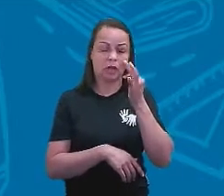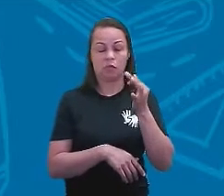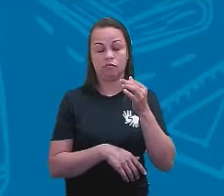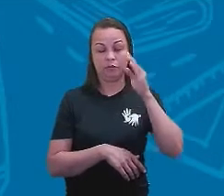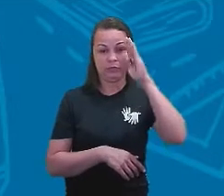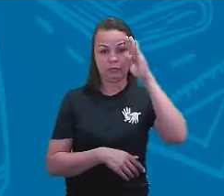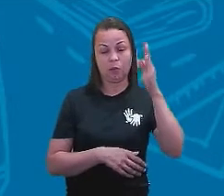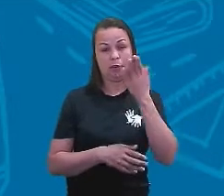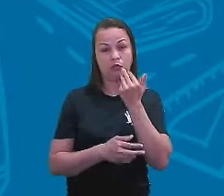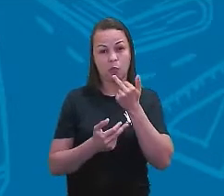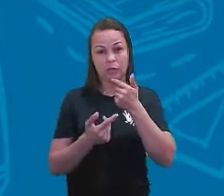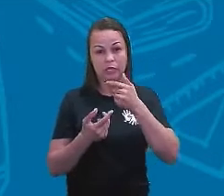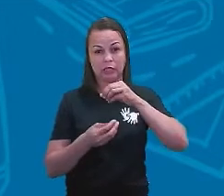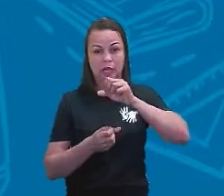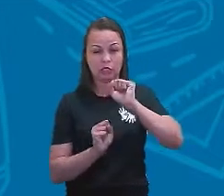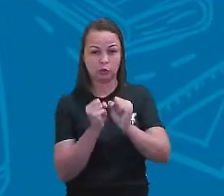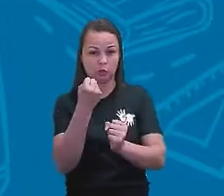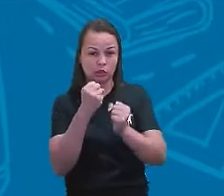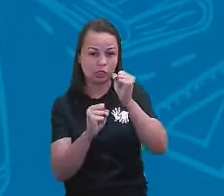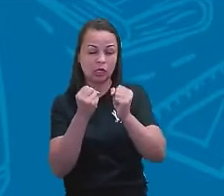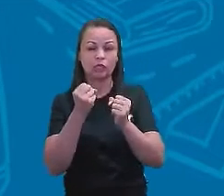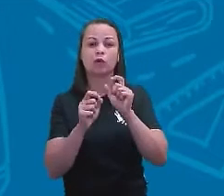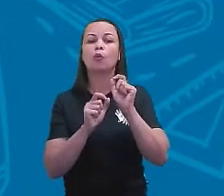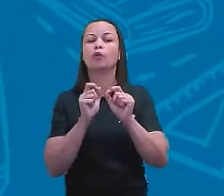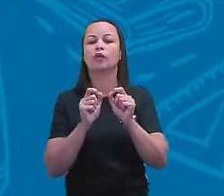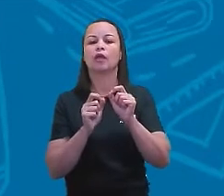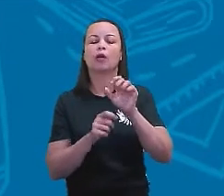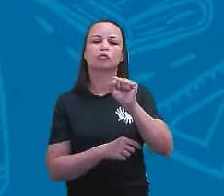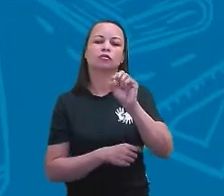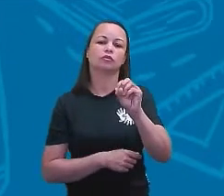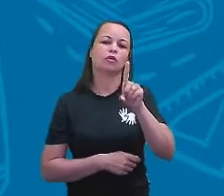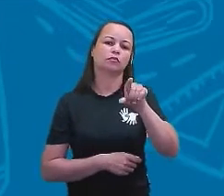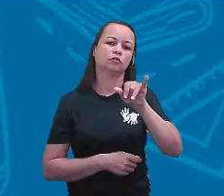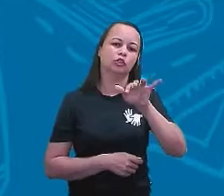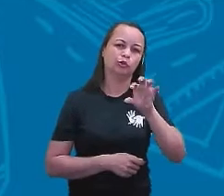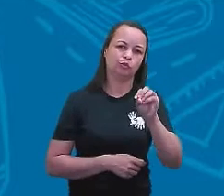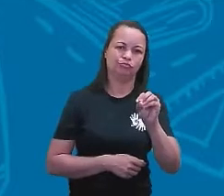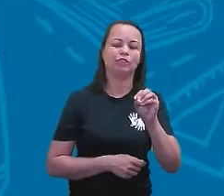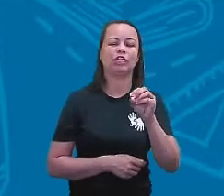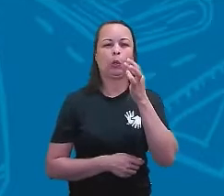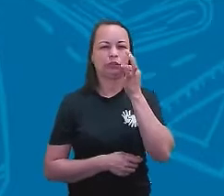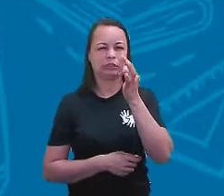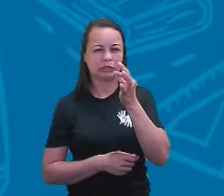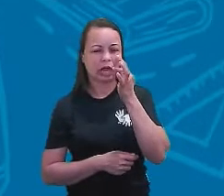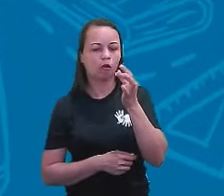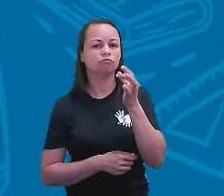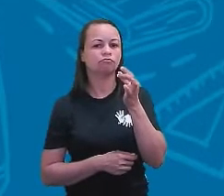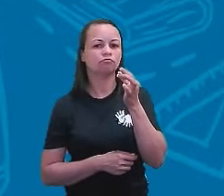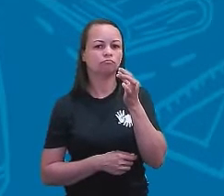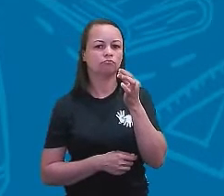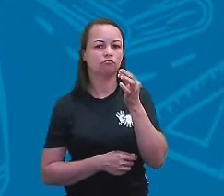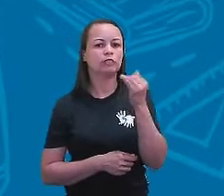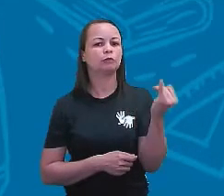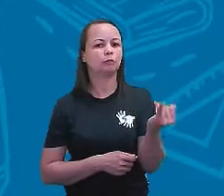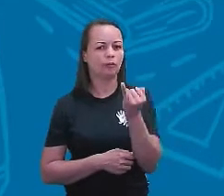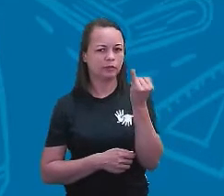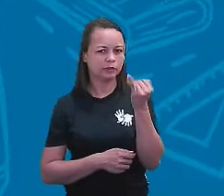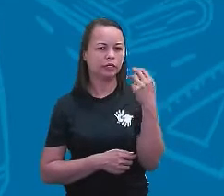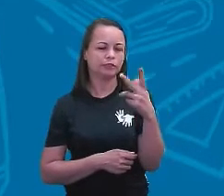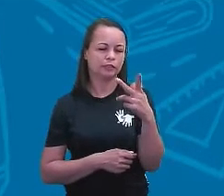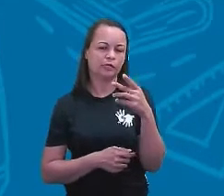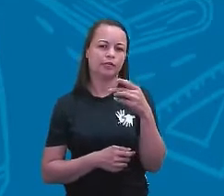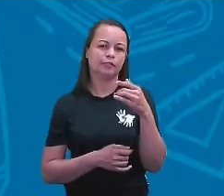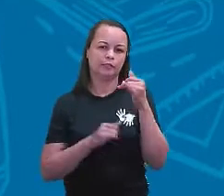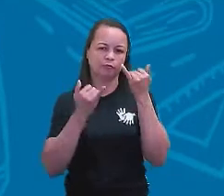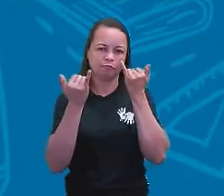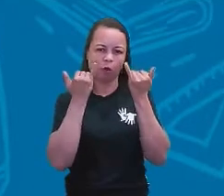industrializados, tem como principal conservante quem, gente? Sódio. Olha aí, ó. Se liga nessa informação. Eu espero, gente,